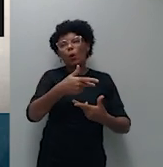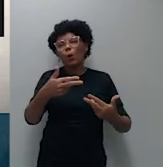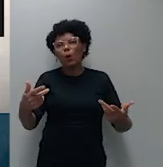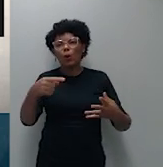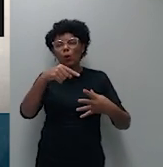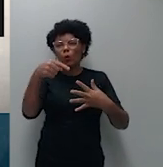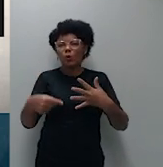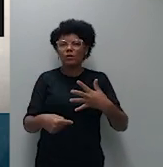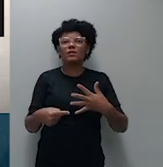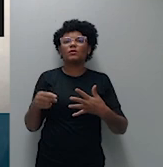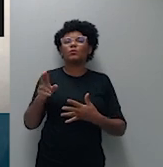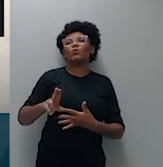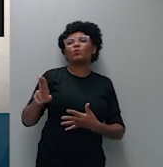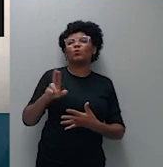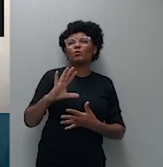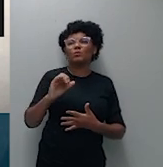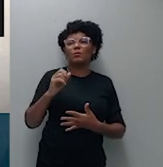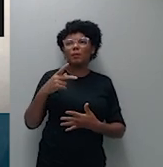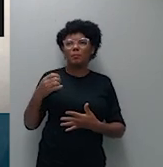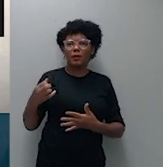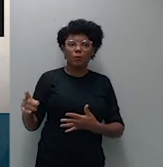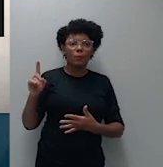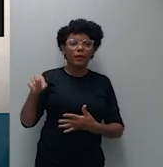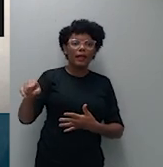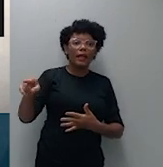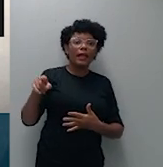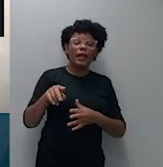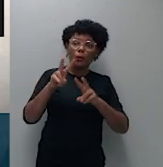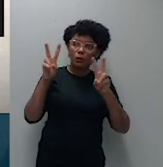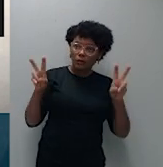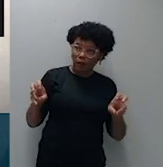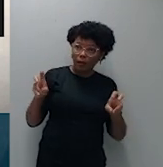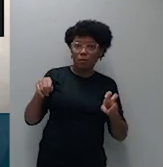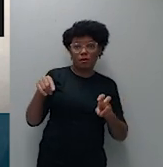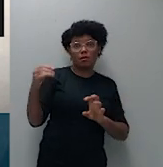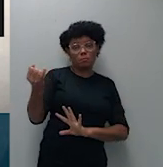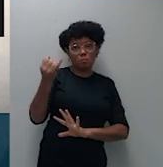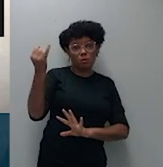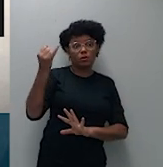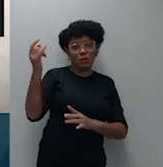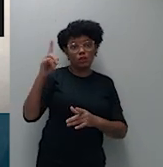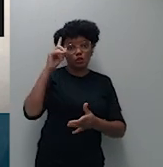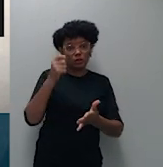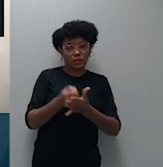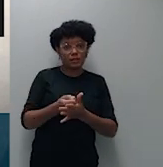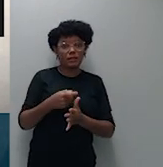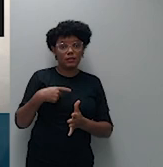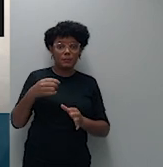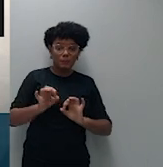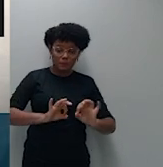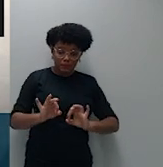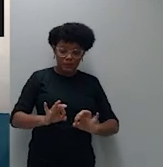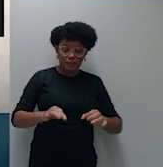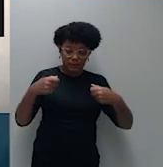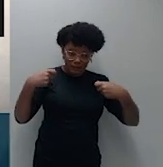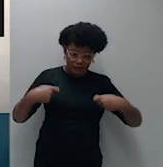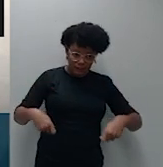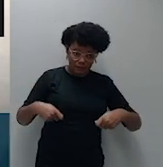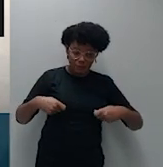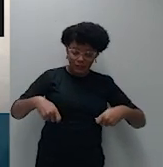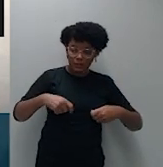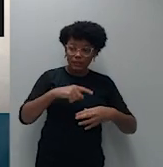dentre outras questões da usucapião ordinário trata-se de matéria de defesa relevante decididas em adequada fundamentação